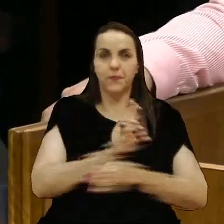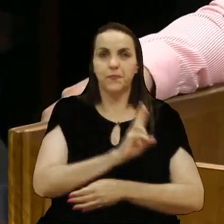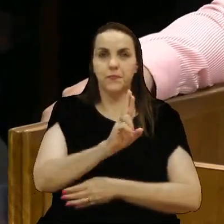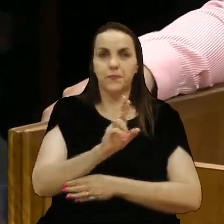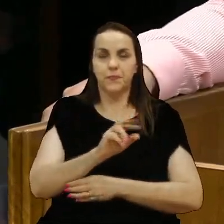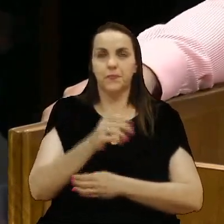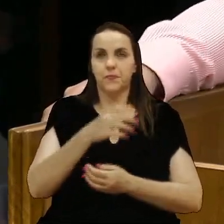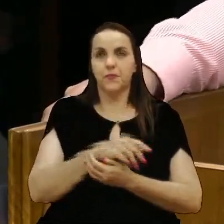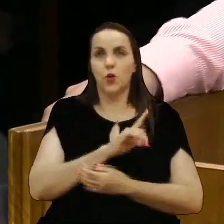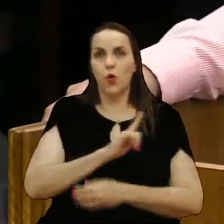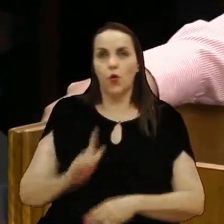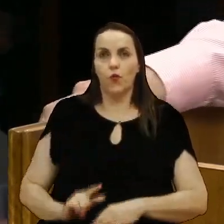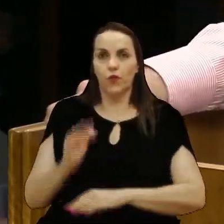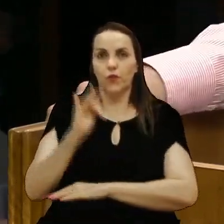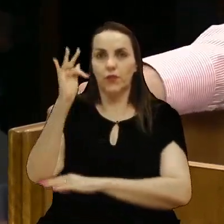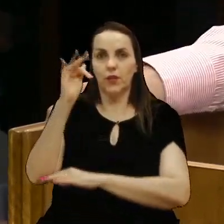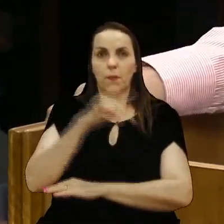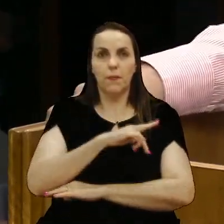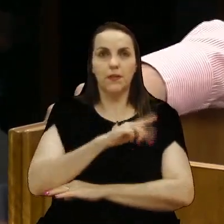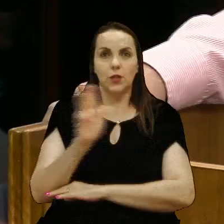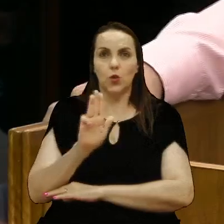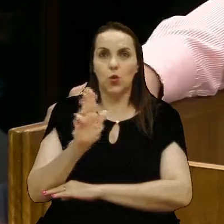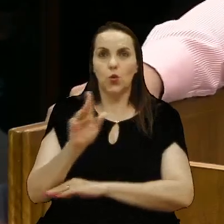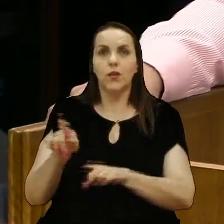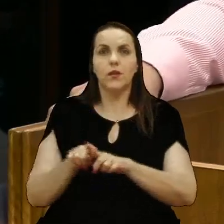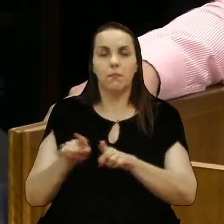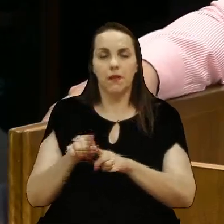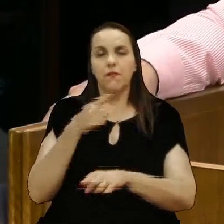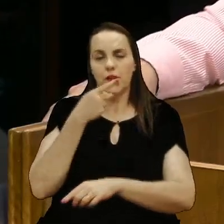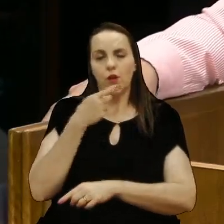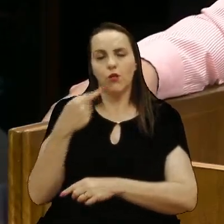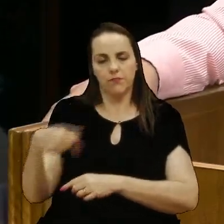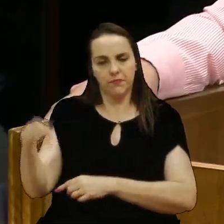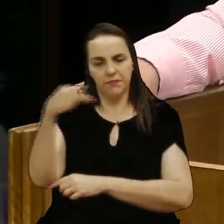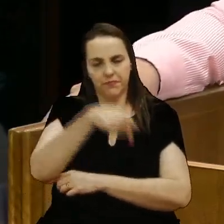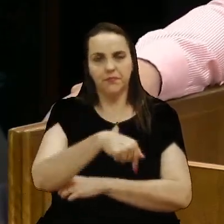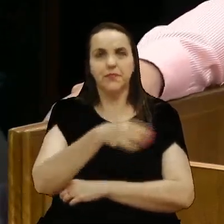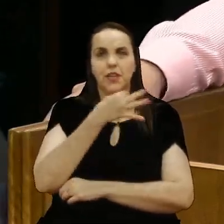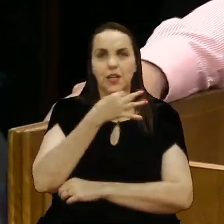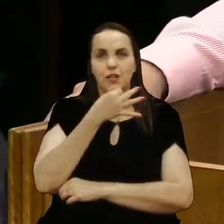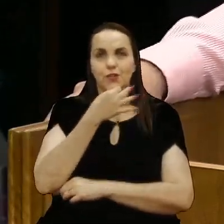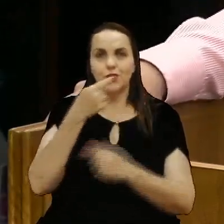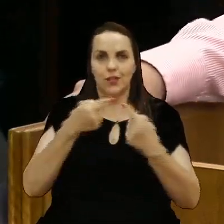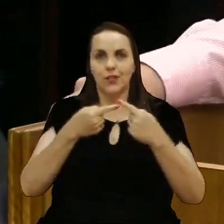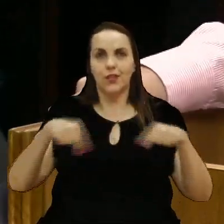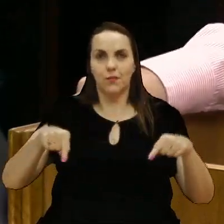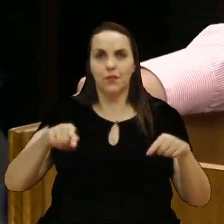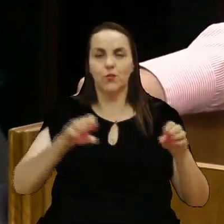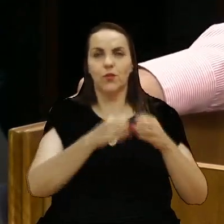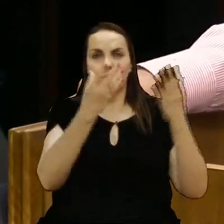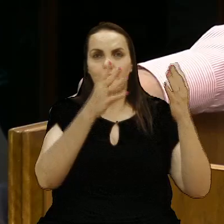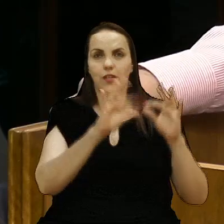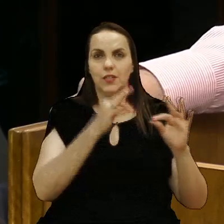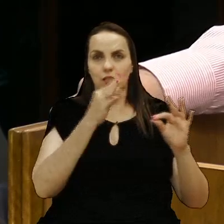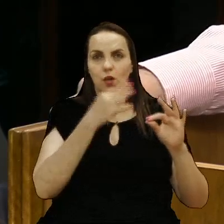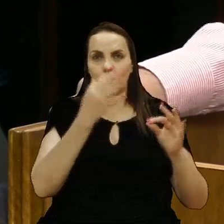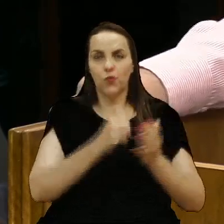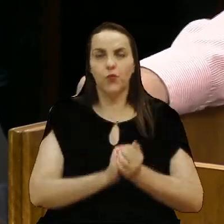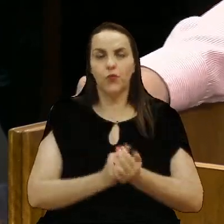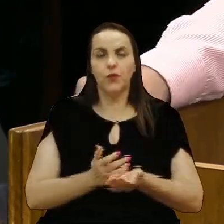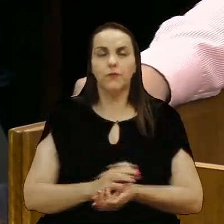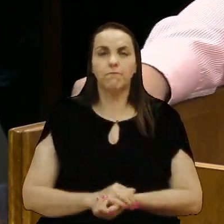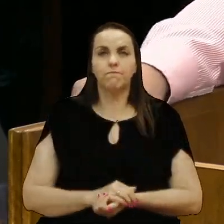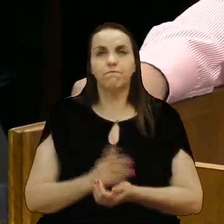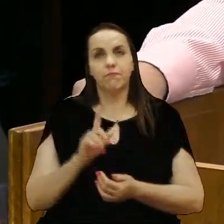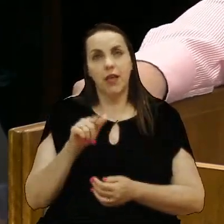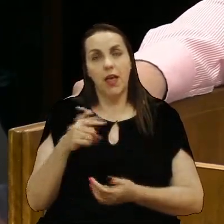ao presidente Lula, que acenou positivamente, deve vir a Caxias na abertura da Festa da Uva, na medida